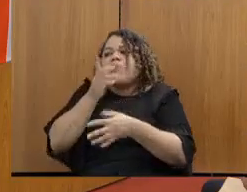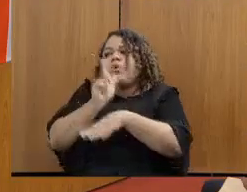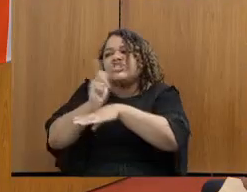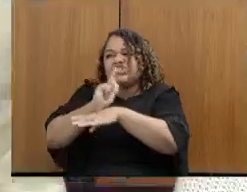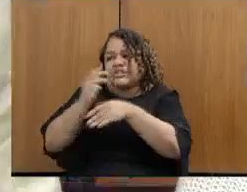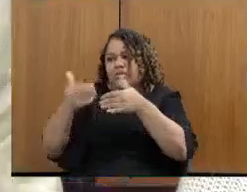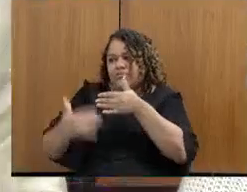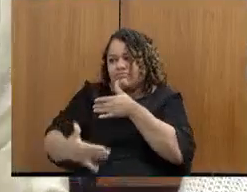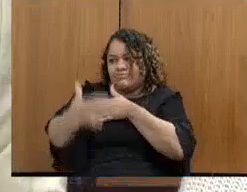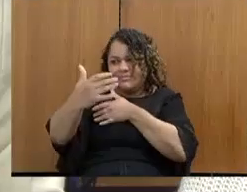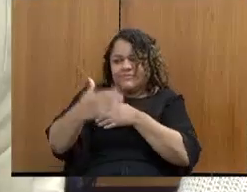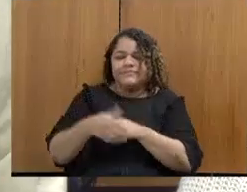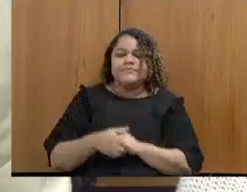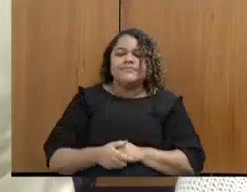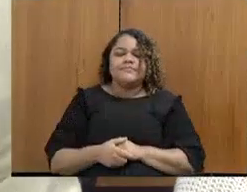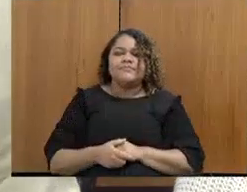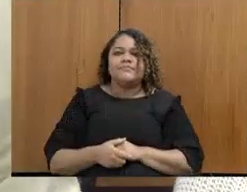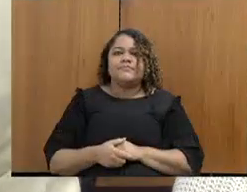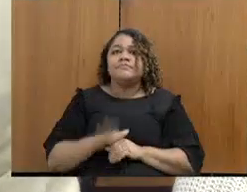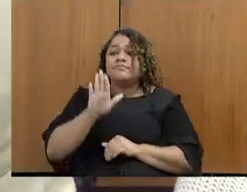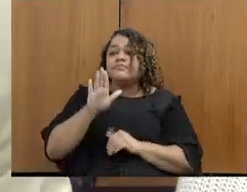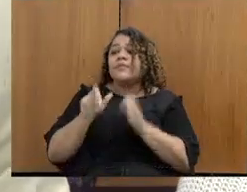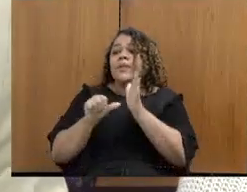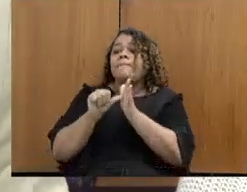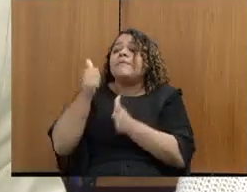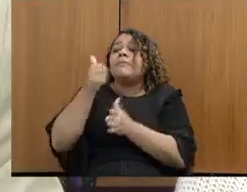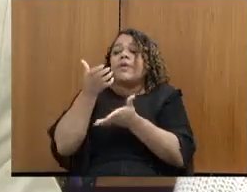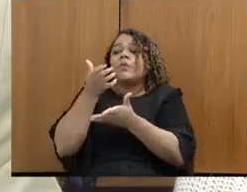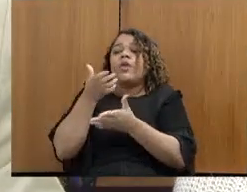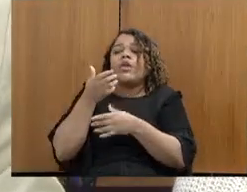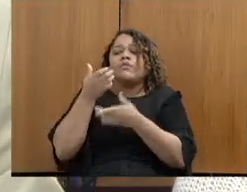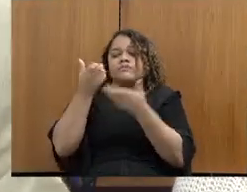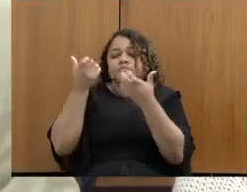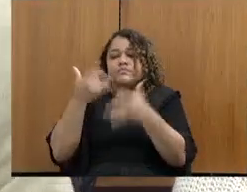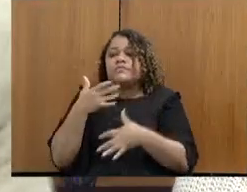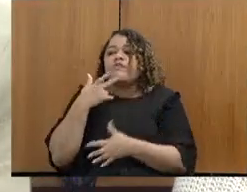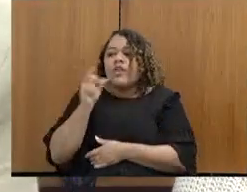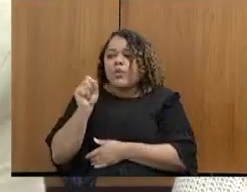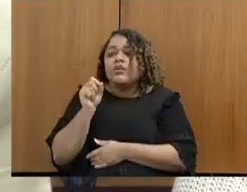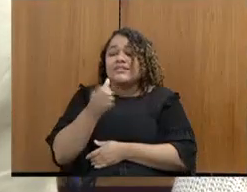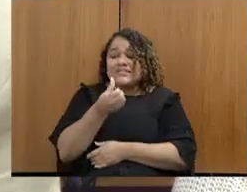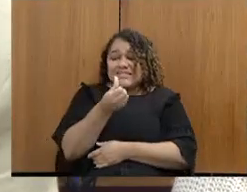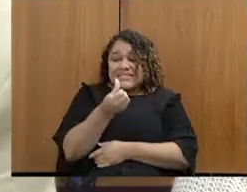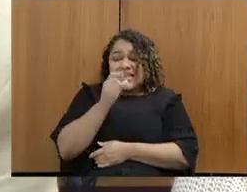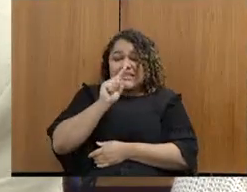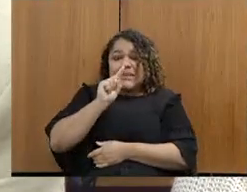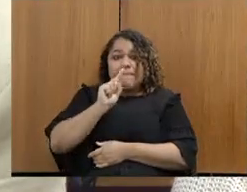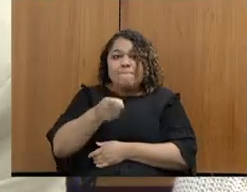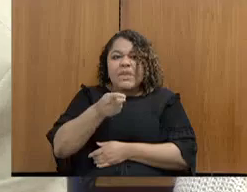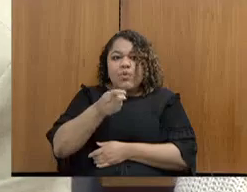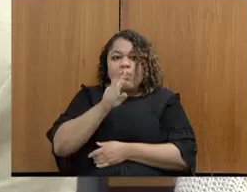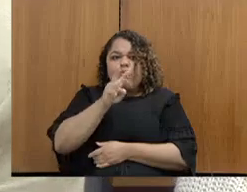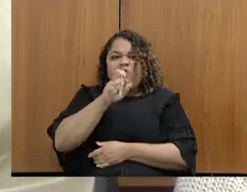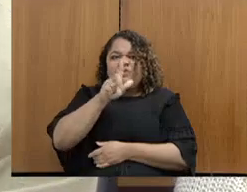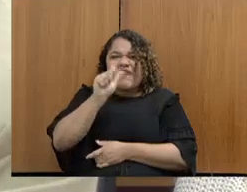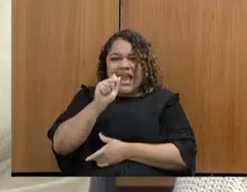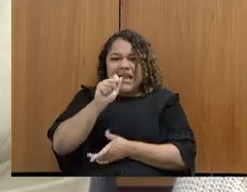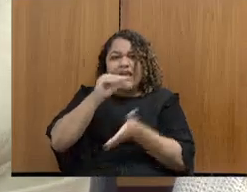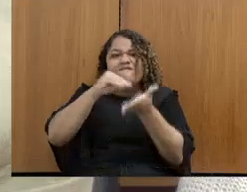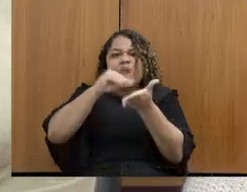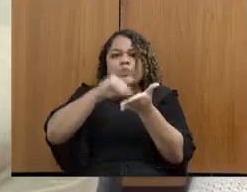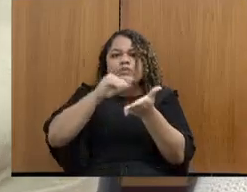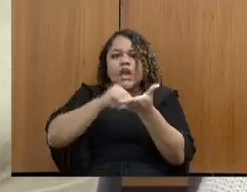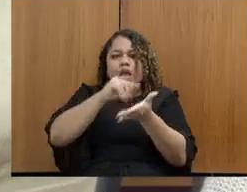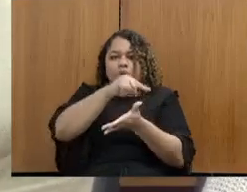bom a primeira coisa que eu quero falar é o seguinte se nós temos 6 mil vagas de Déficit na Polícia Civil nós